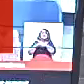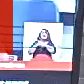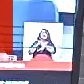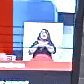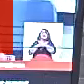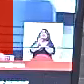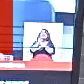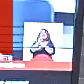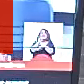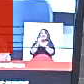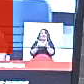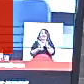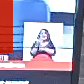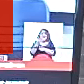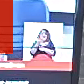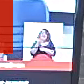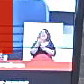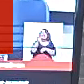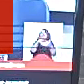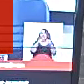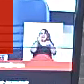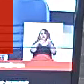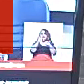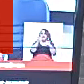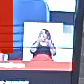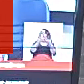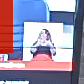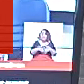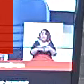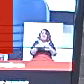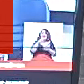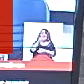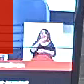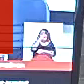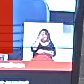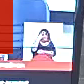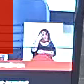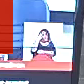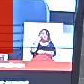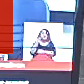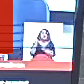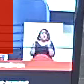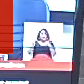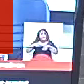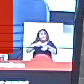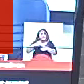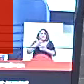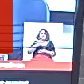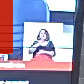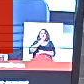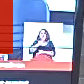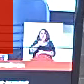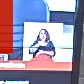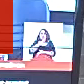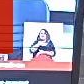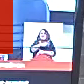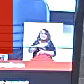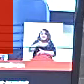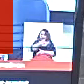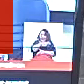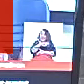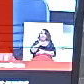avaliação complexa sejam pessoas competentes, conhecedoras da causa e com um aval exclusivo somente dessas